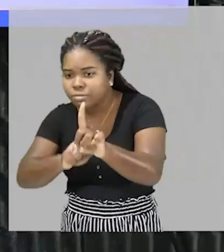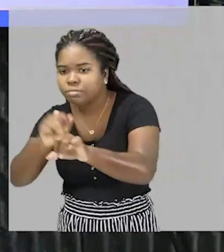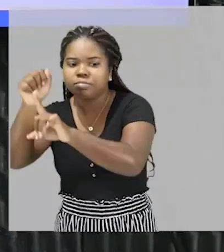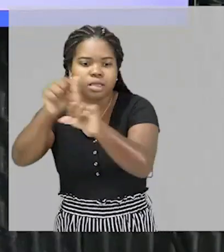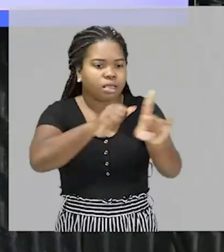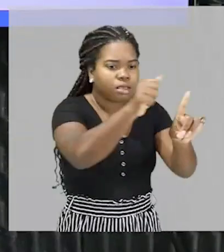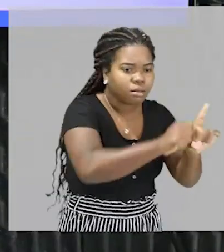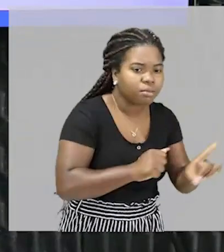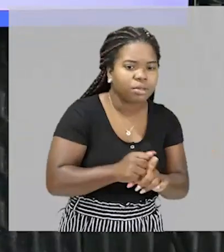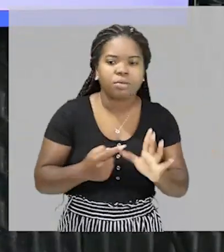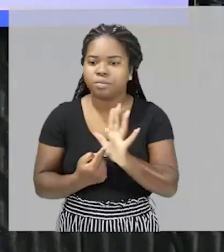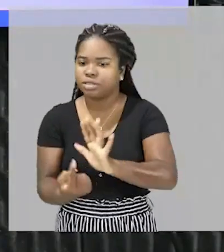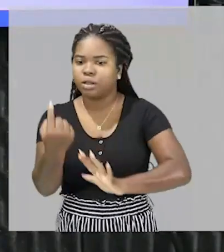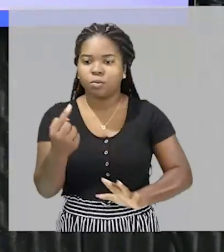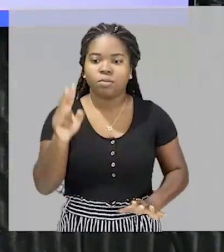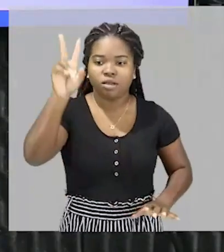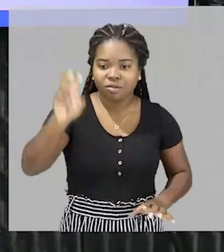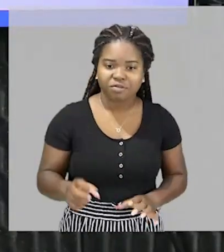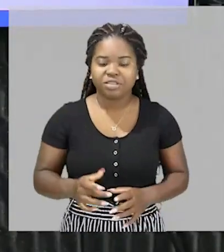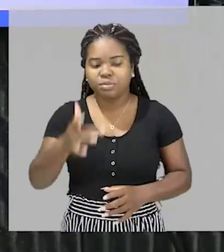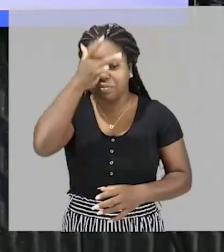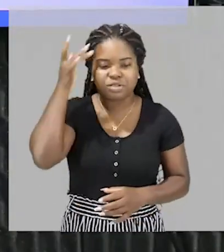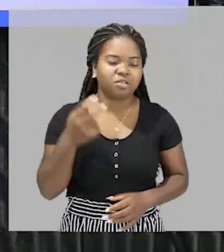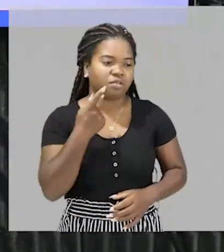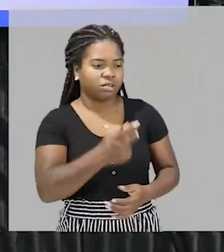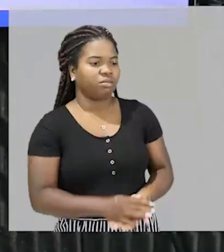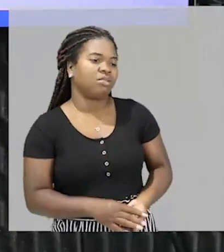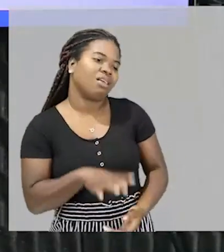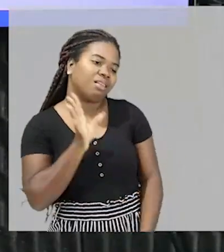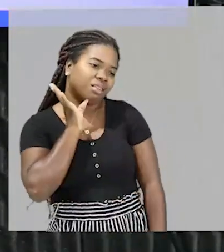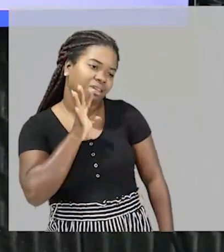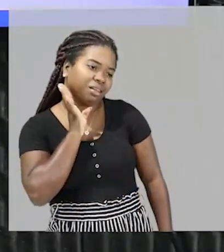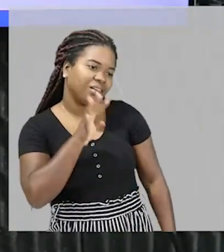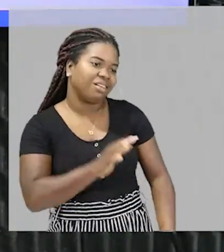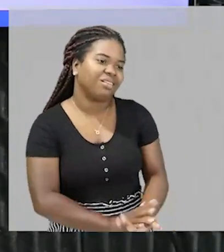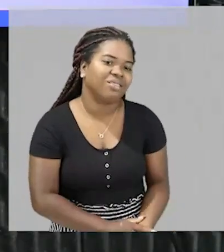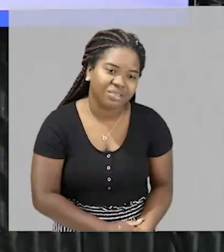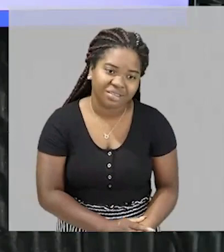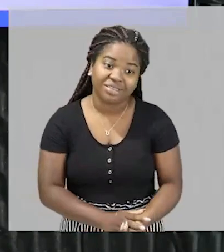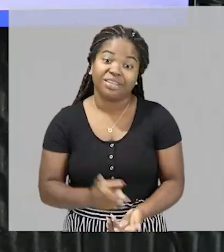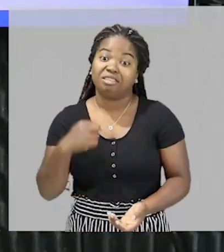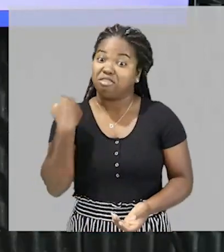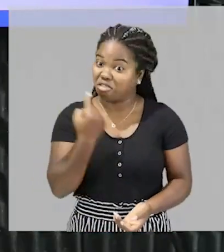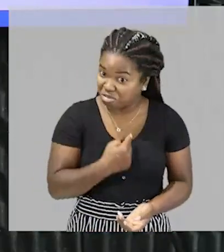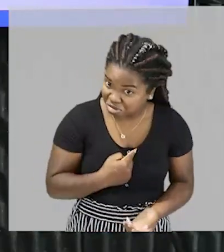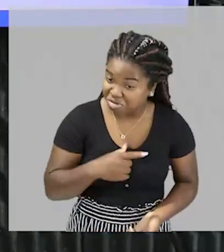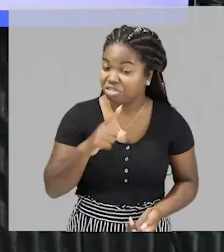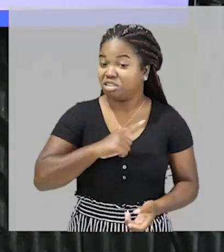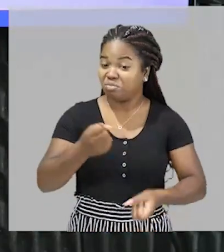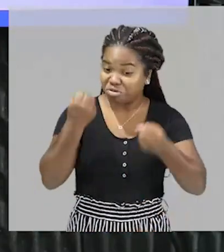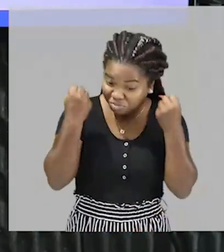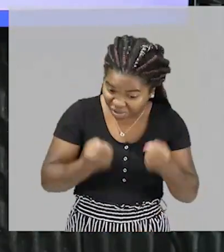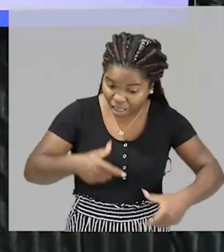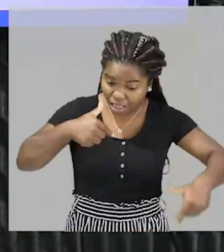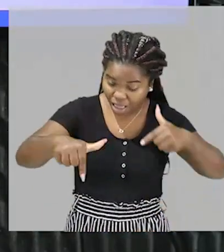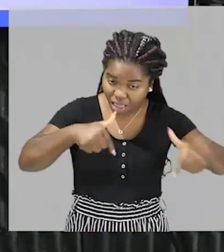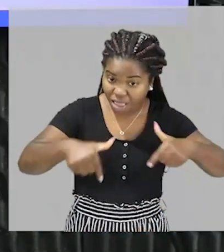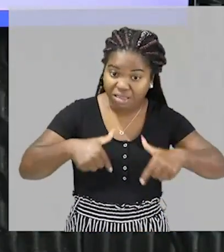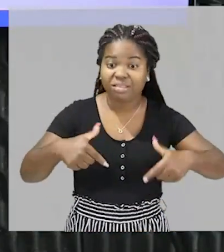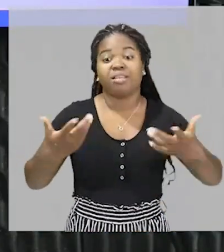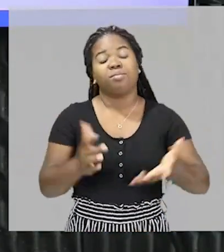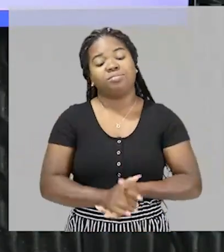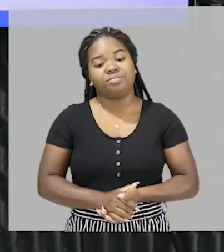ano para apresentar uma vez para alguém dizer assim, é legal. E a gente tem noção do nível de força, de